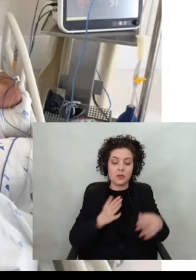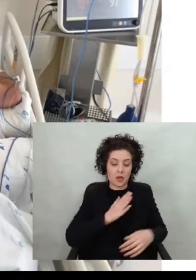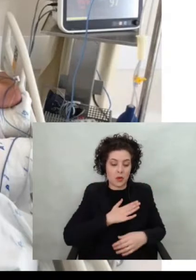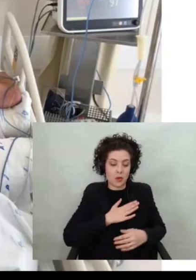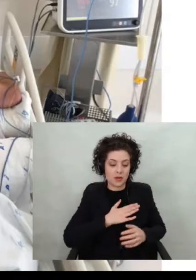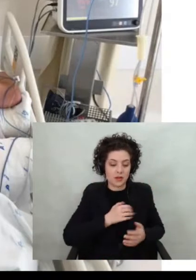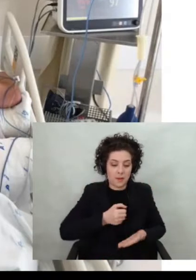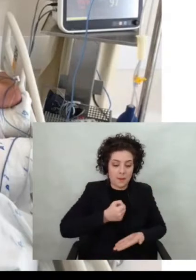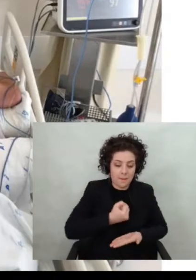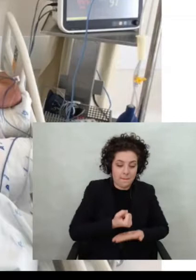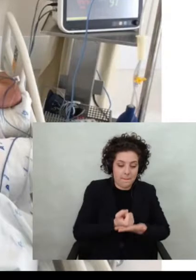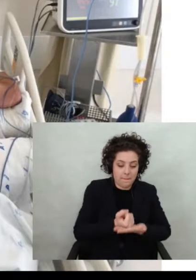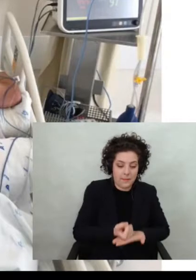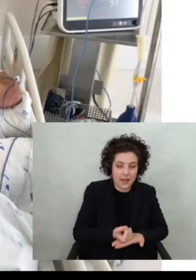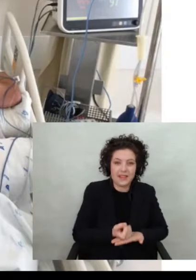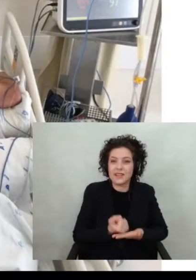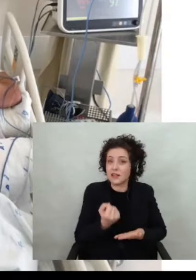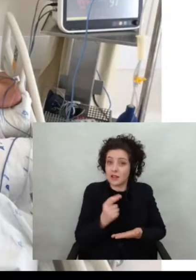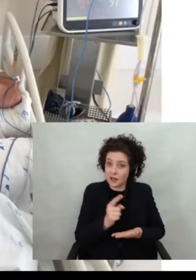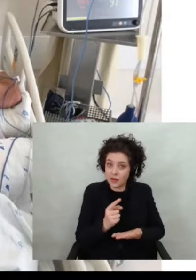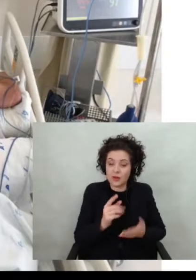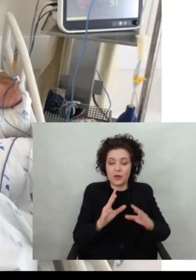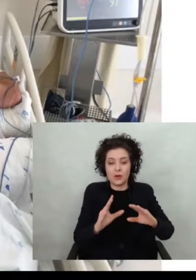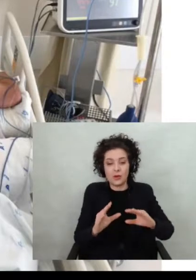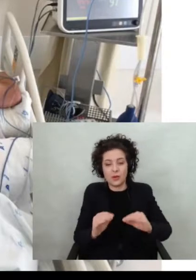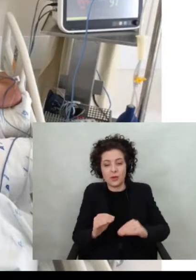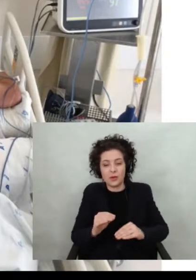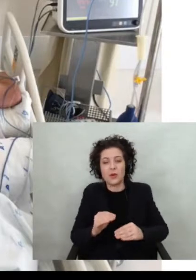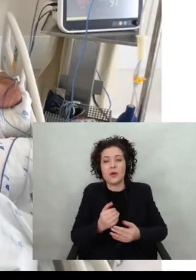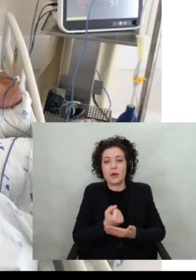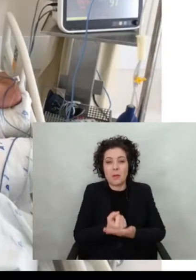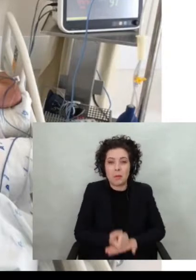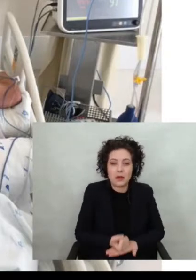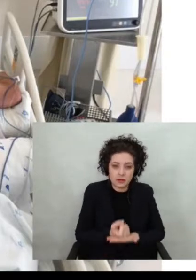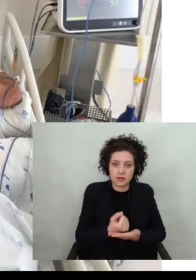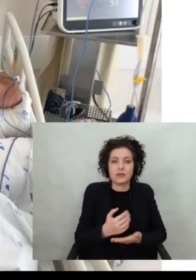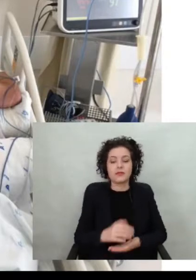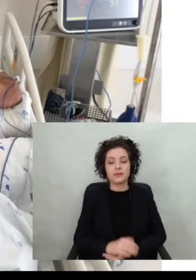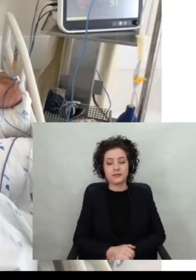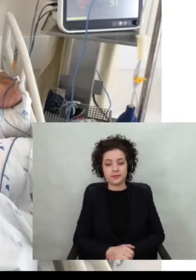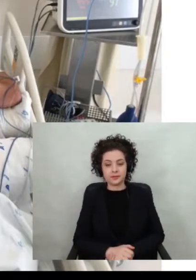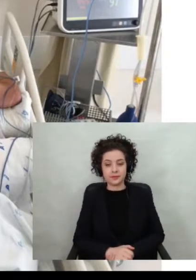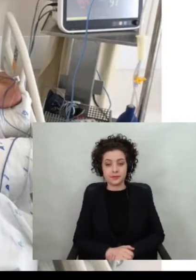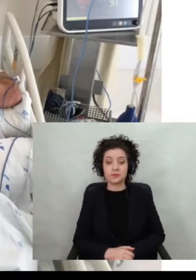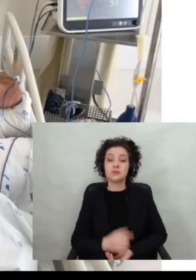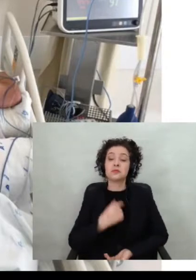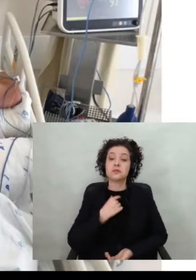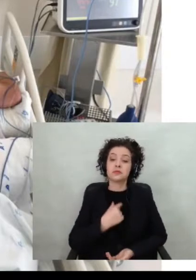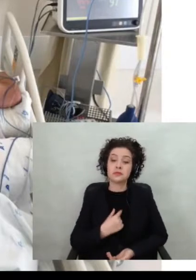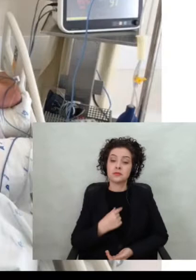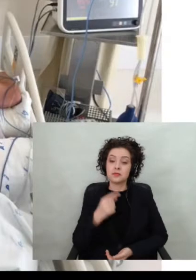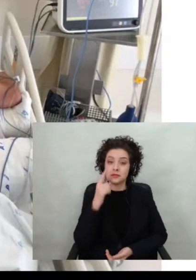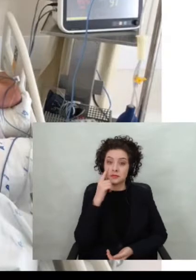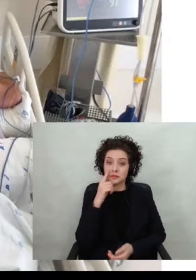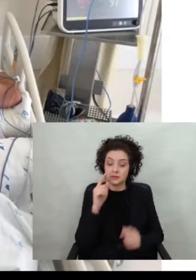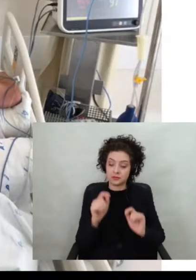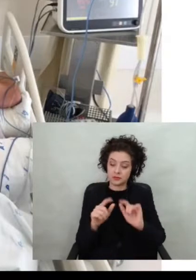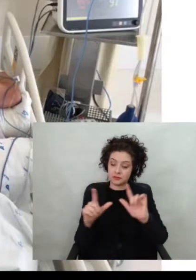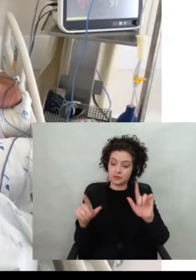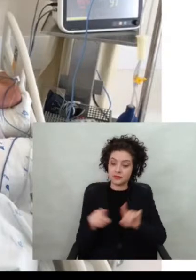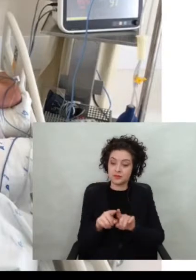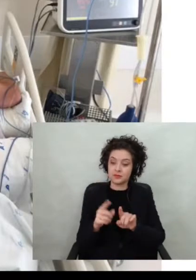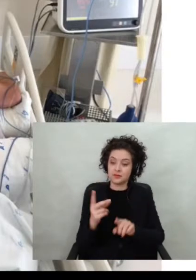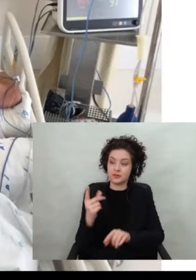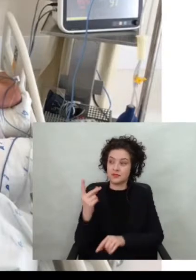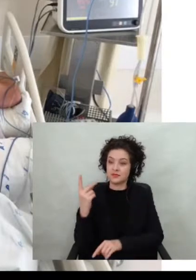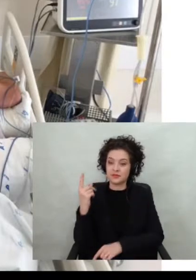seja, fazendo uma tendência a diminuir o colapso alveolar. Nessa figura, a gente também vê uma coisa interessante. Essa figura é antiga, né? Não antiga, mas